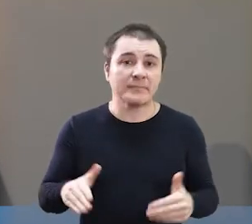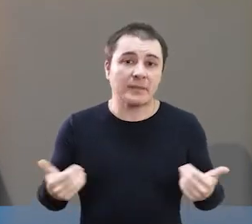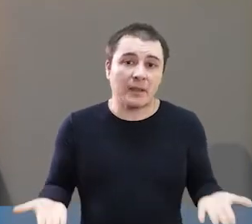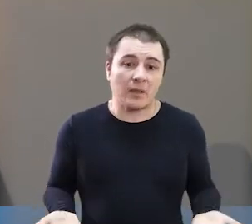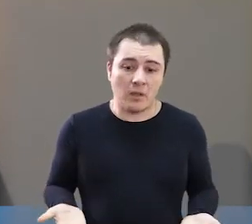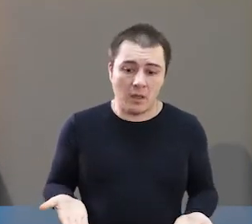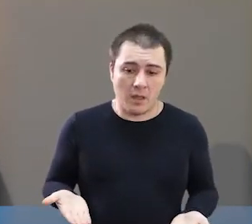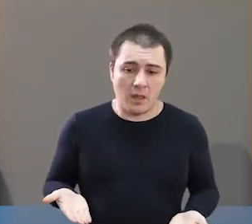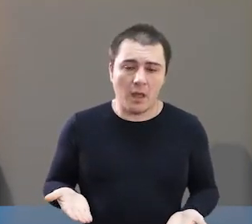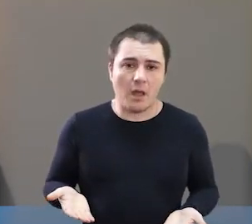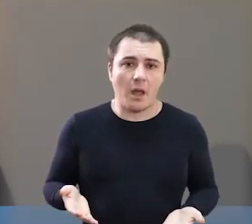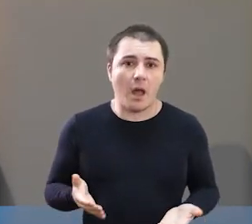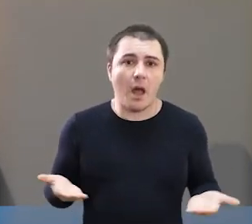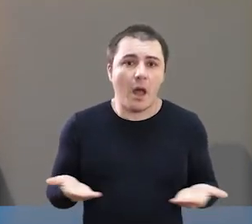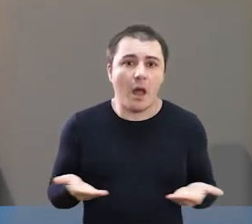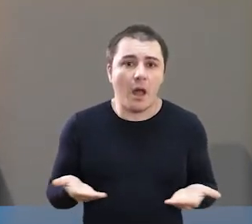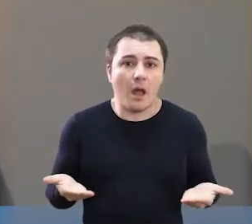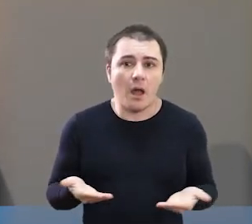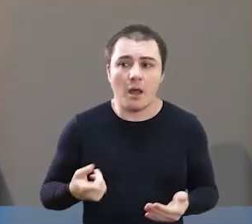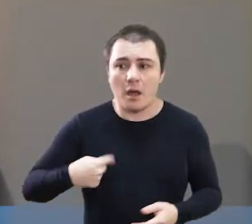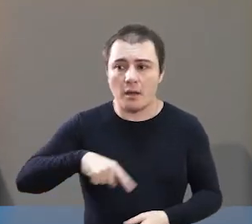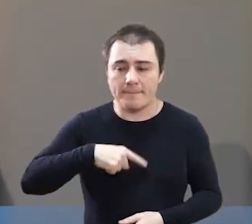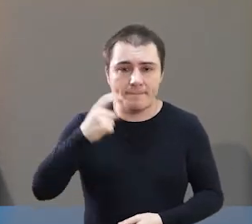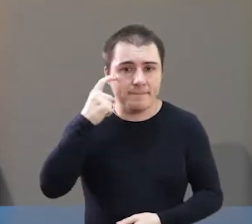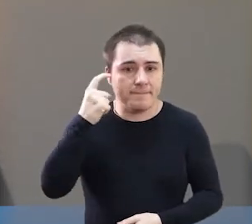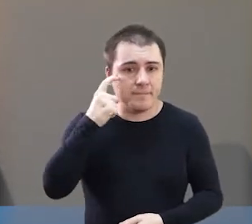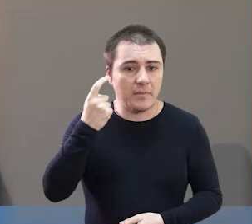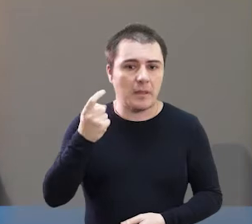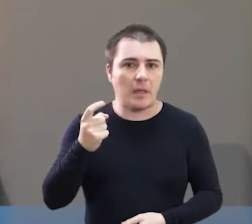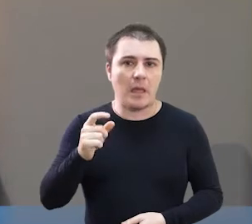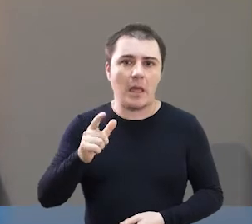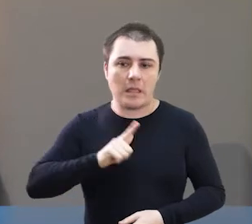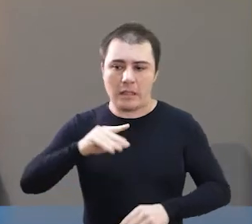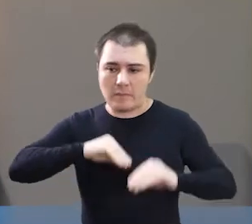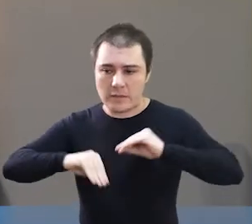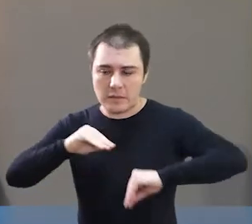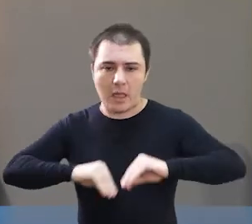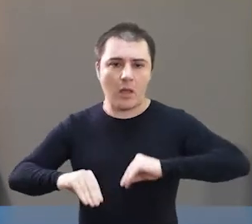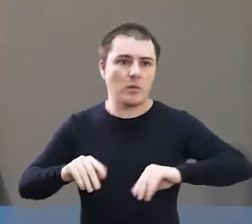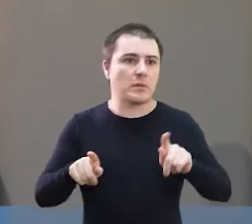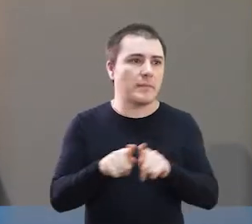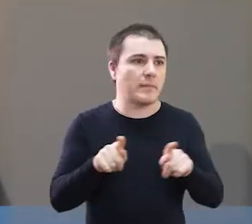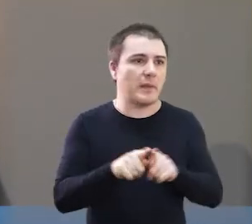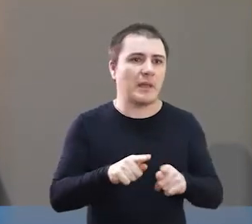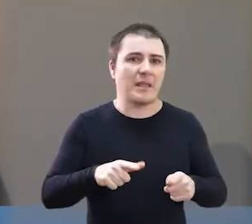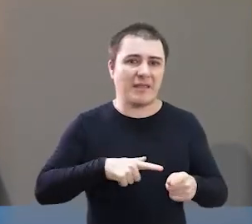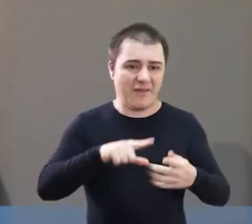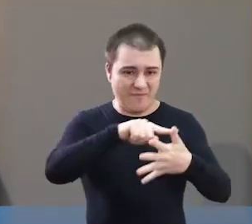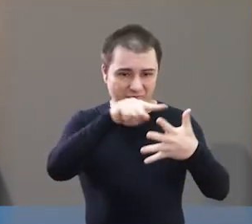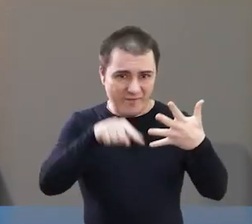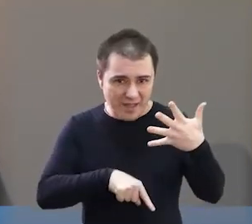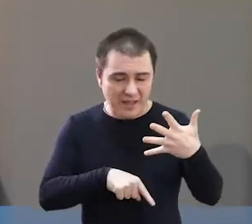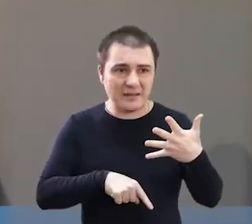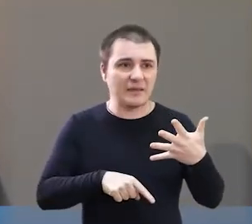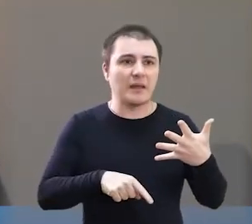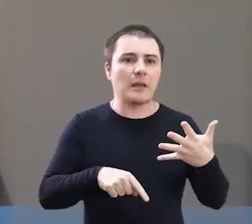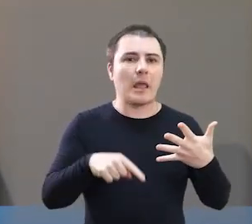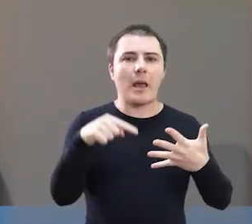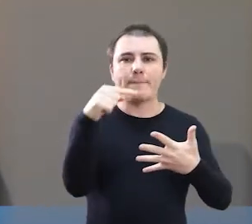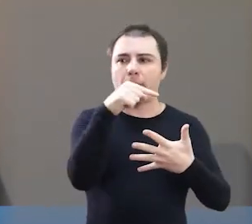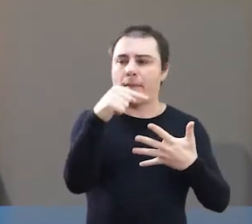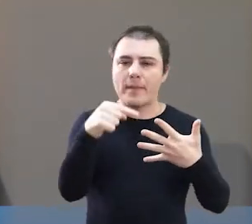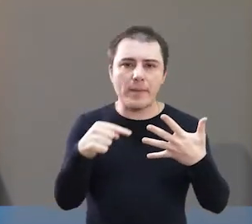mais, né? E aí que pode vir, por exemplo, ideação suicida, é muito comum, né? As pessoas depressivas, um parente muito